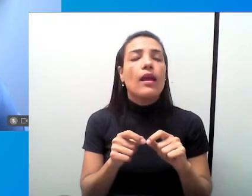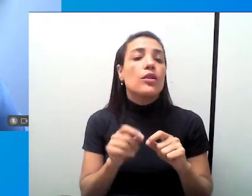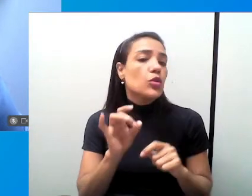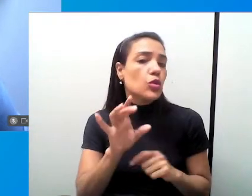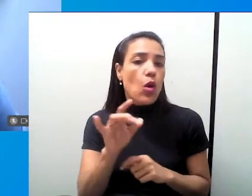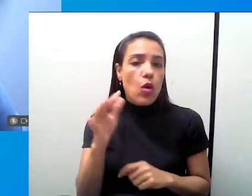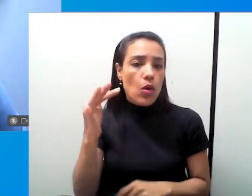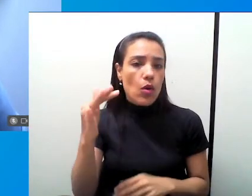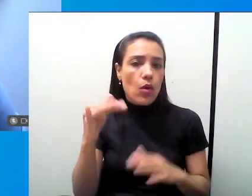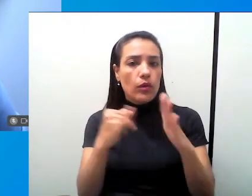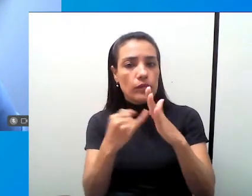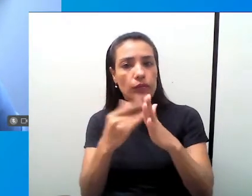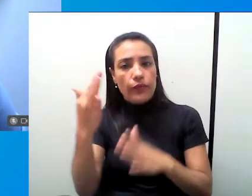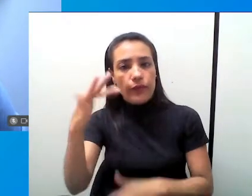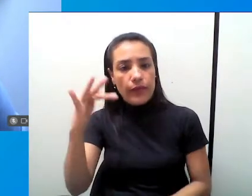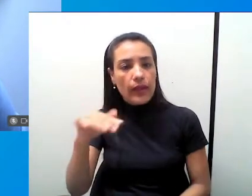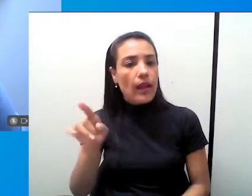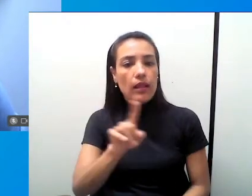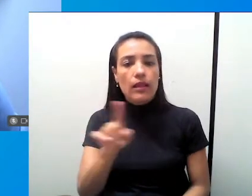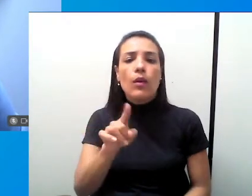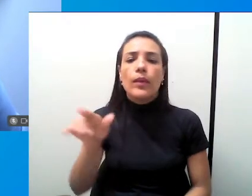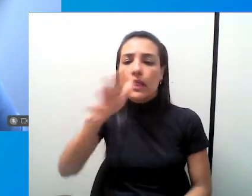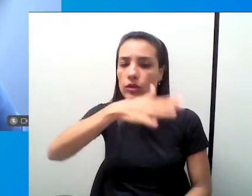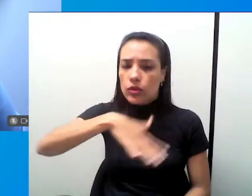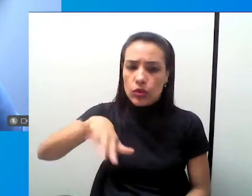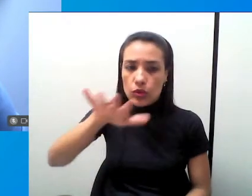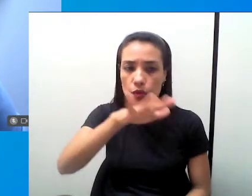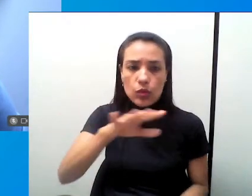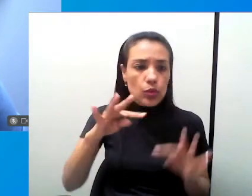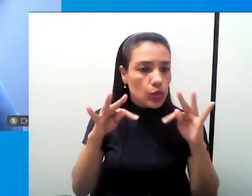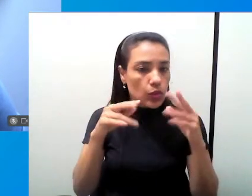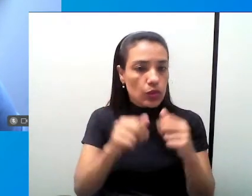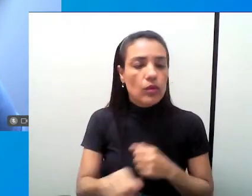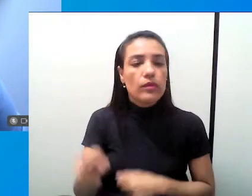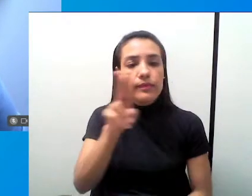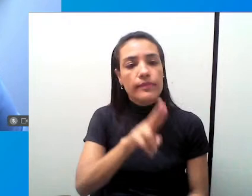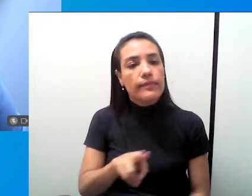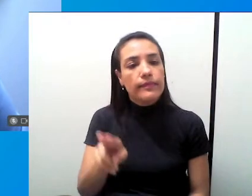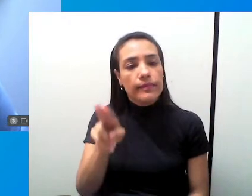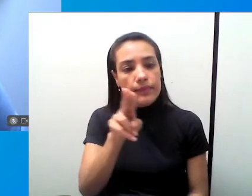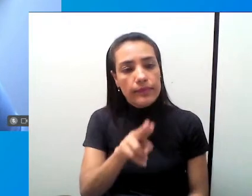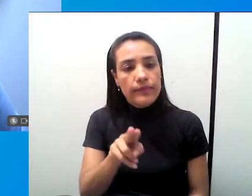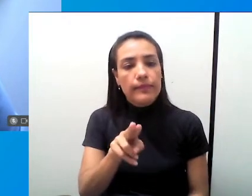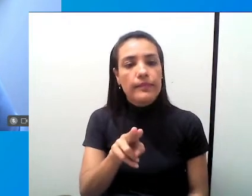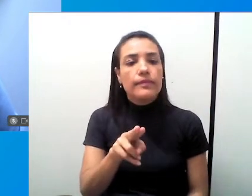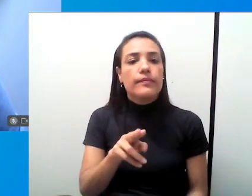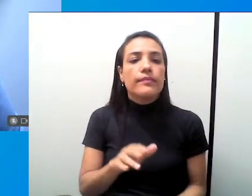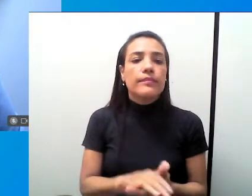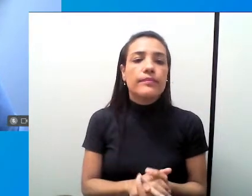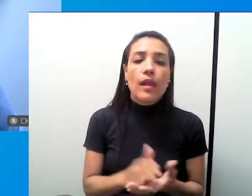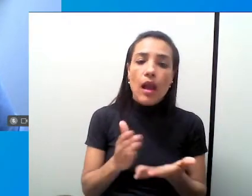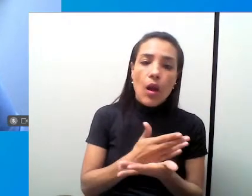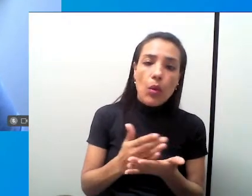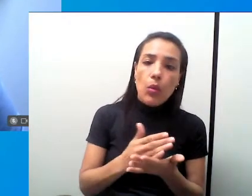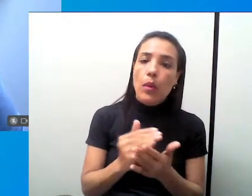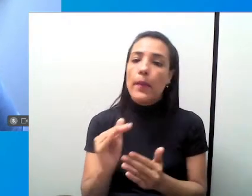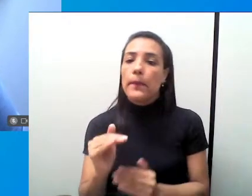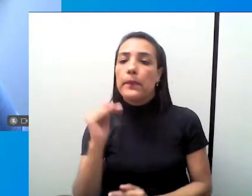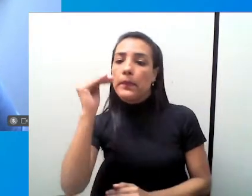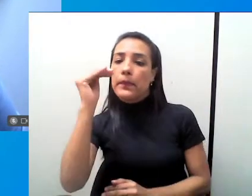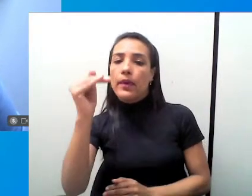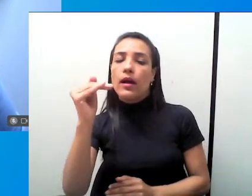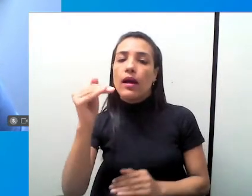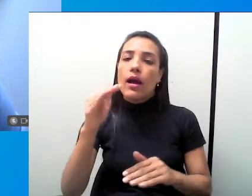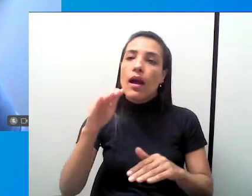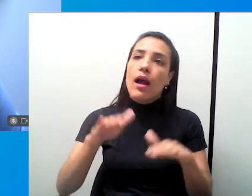instituições de ensino superior estão vivenciando, como já dito na mesa de abertura, algumas instituições estão um pouco mais à frente, outras estão aí no